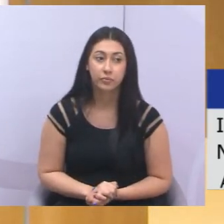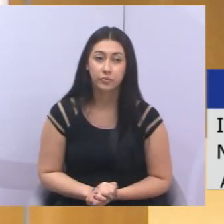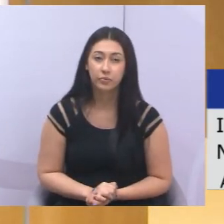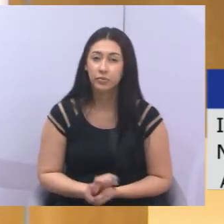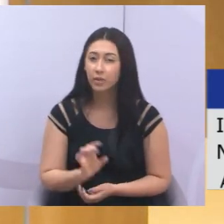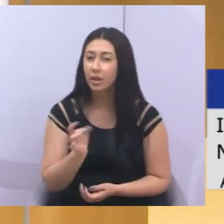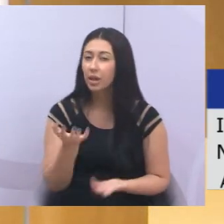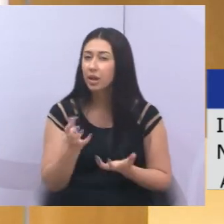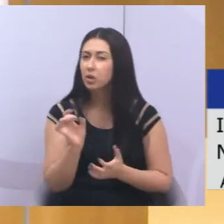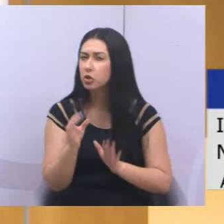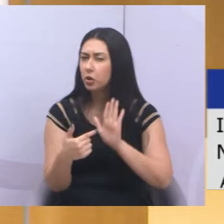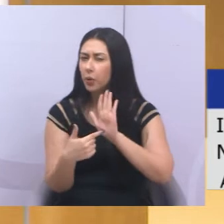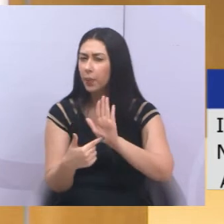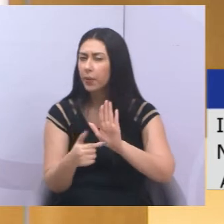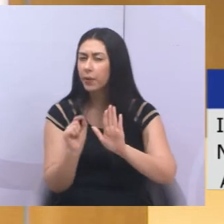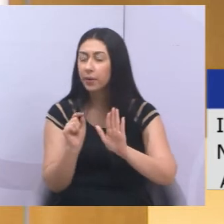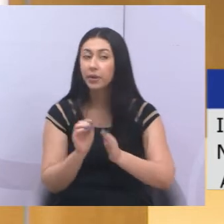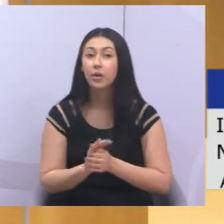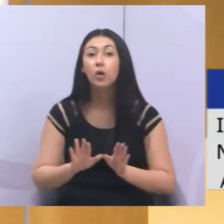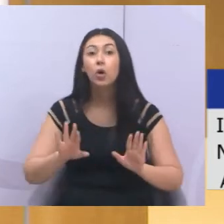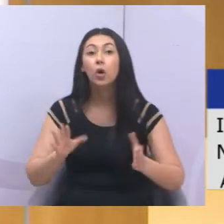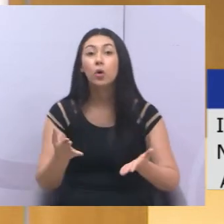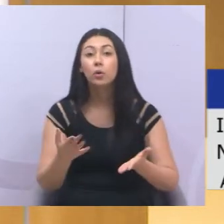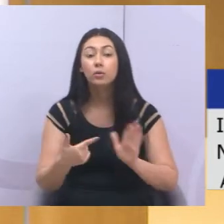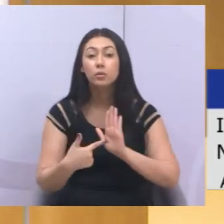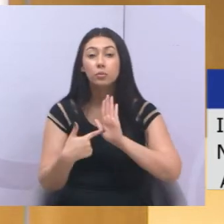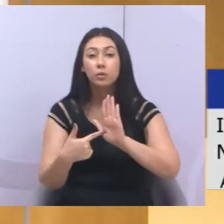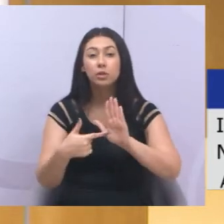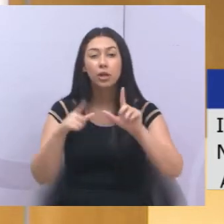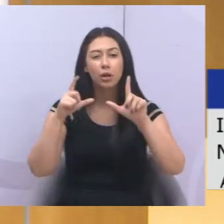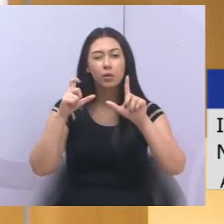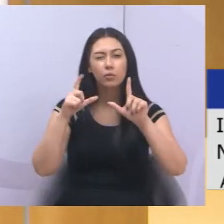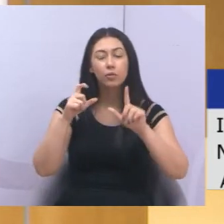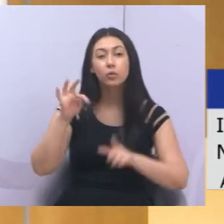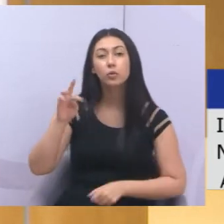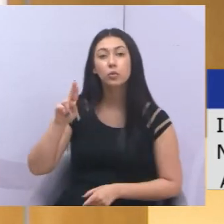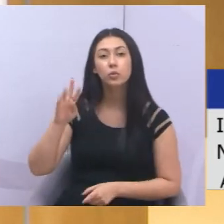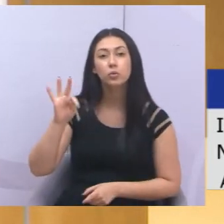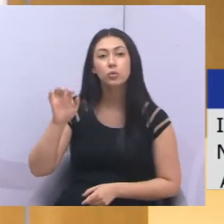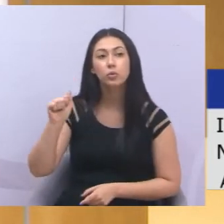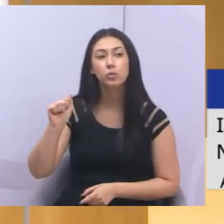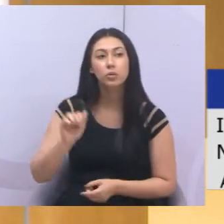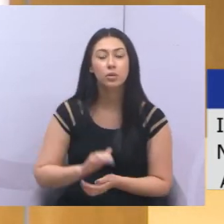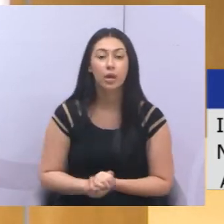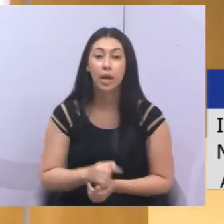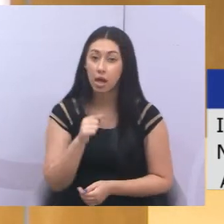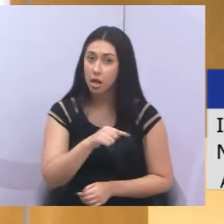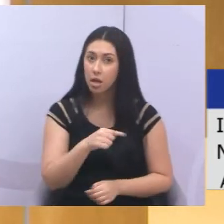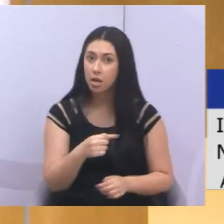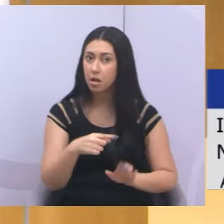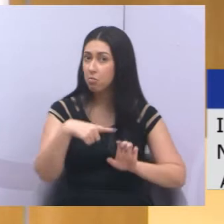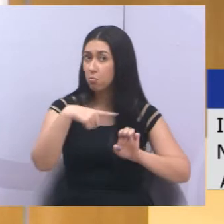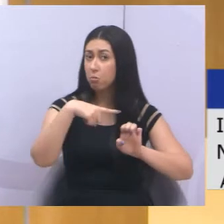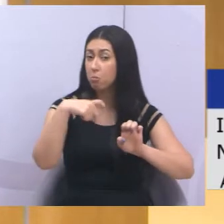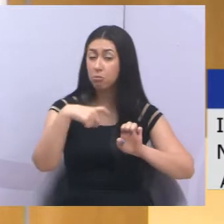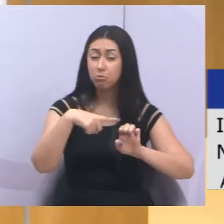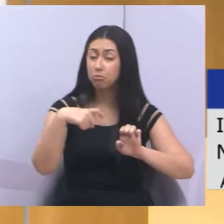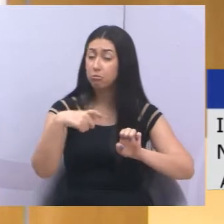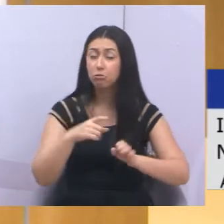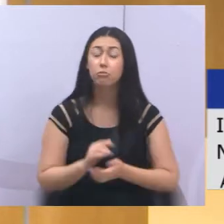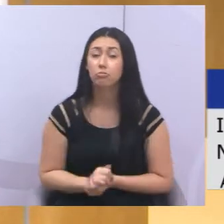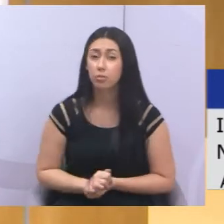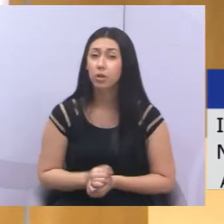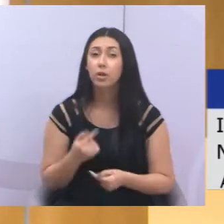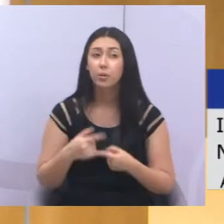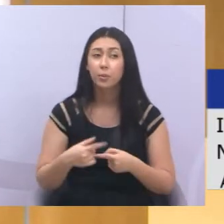Quero só destacar aqui, quando eu coloquei a foto do Tuta, que ele é um empreendedor. Ele